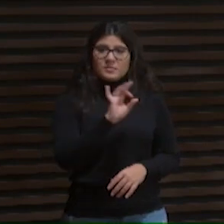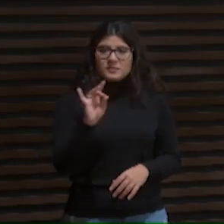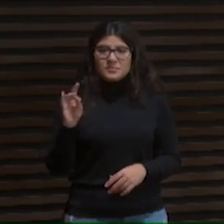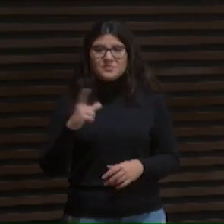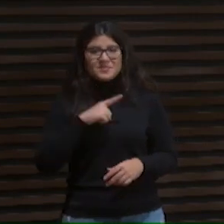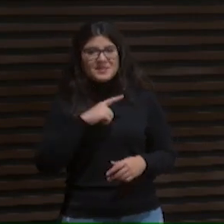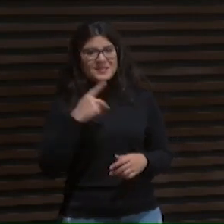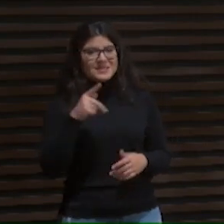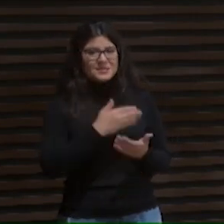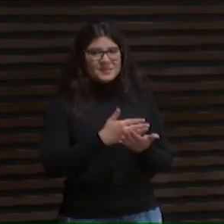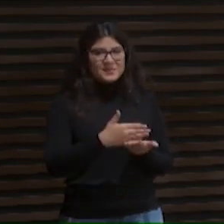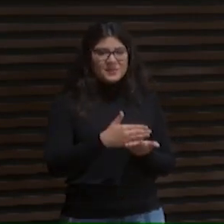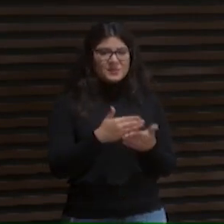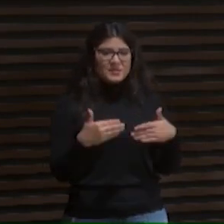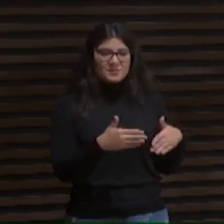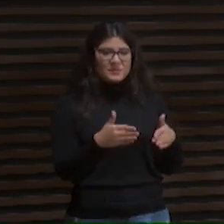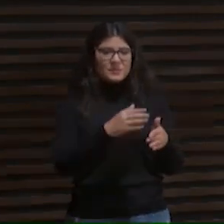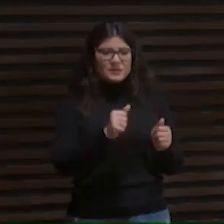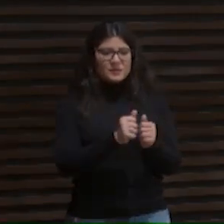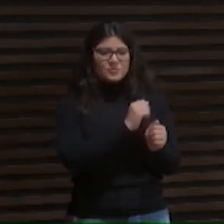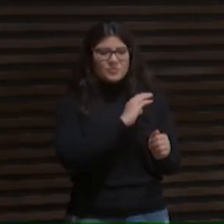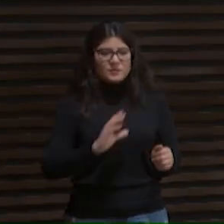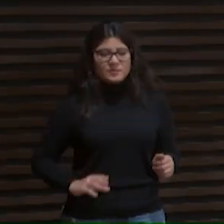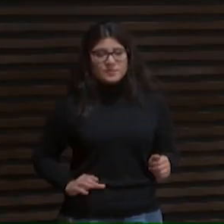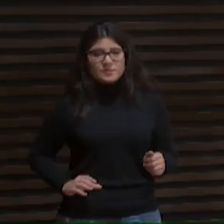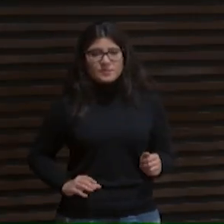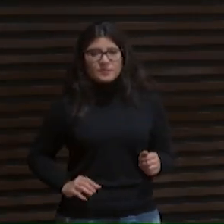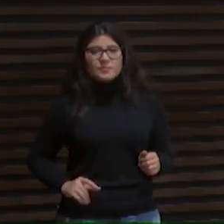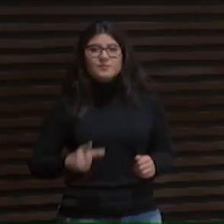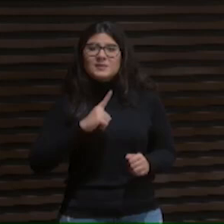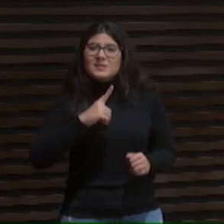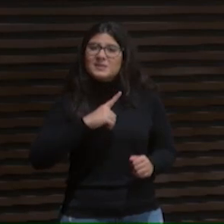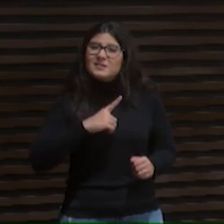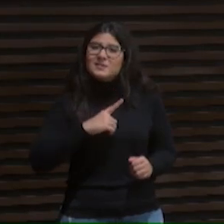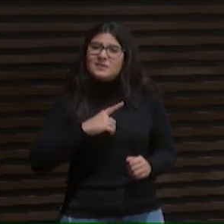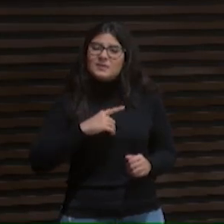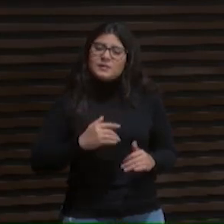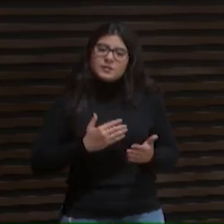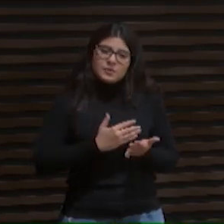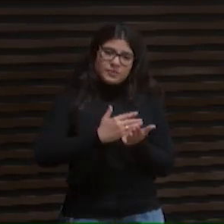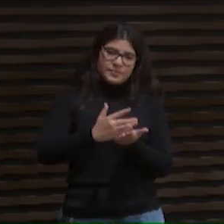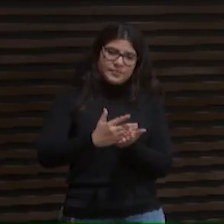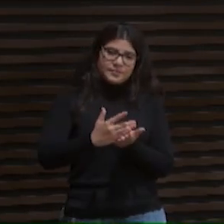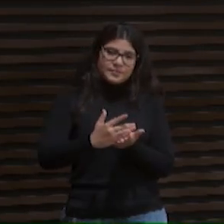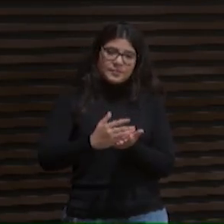início de caminhada em Cristo, que tem como local de partida o encontro,